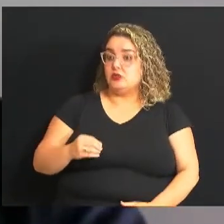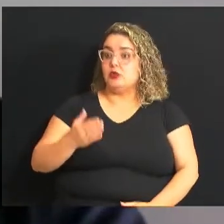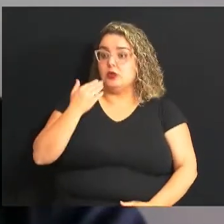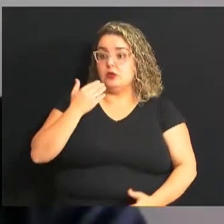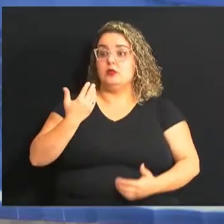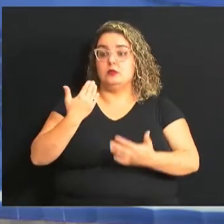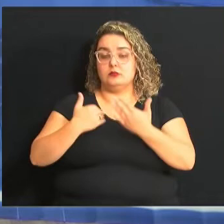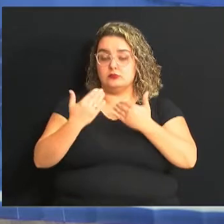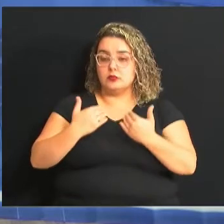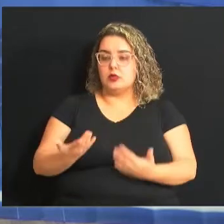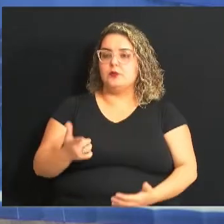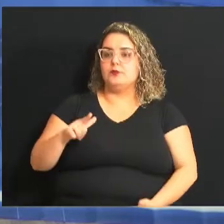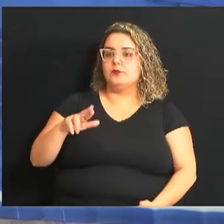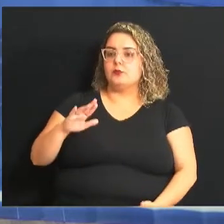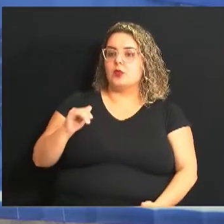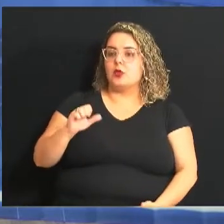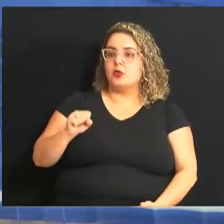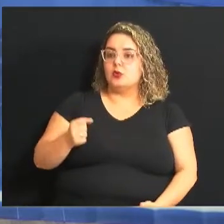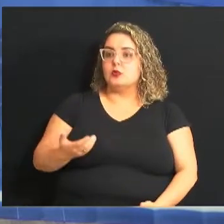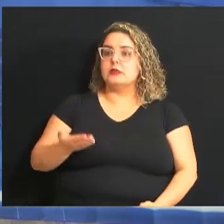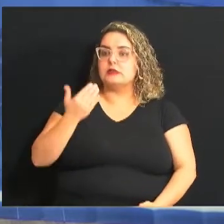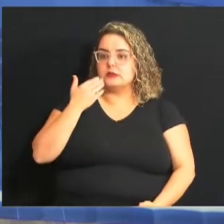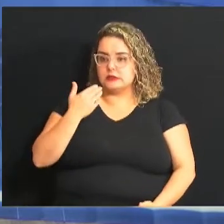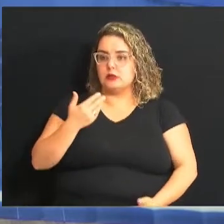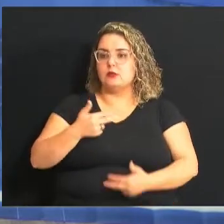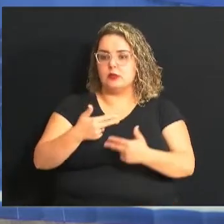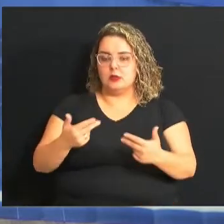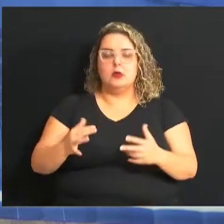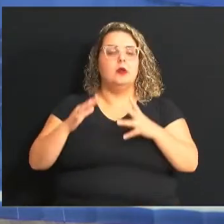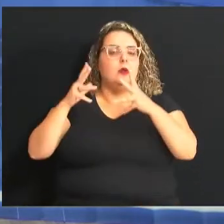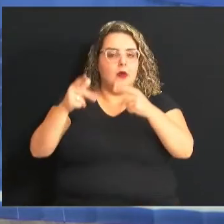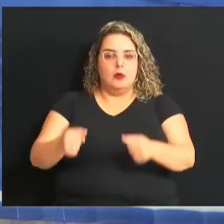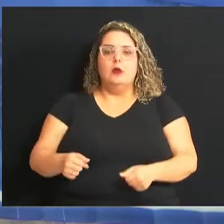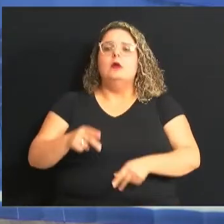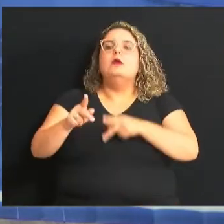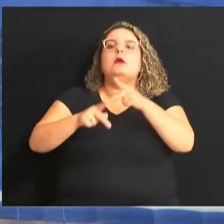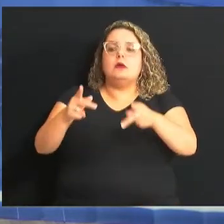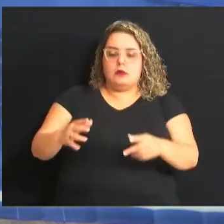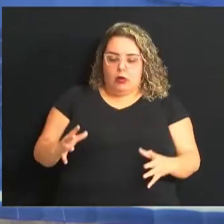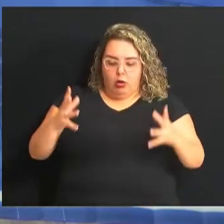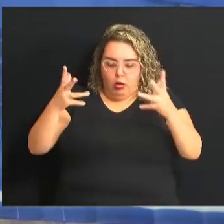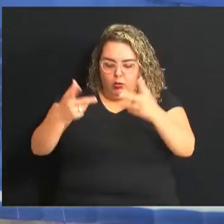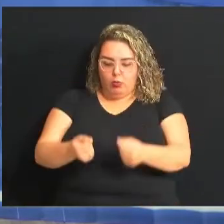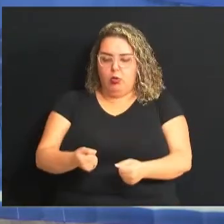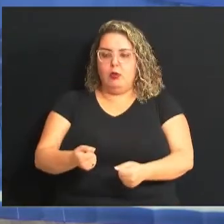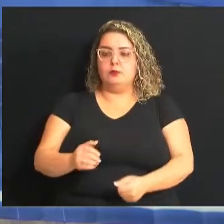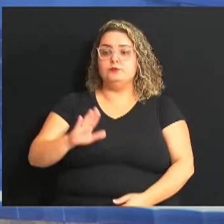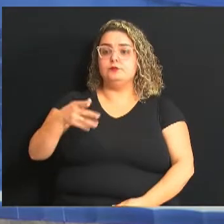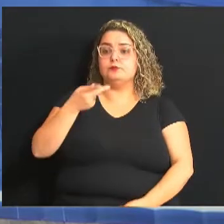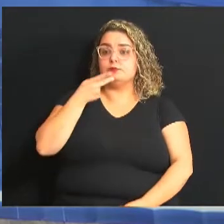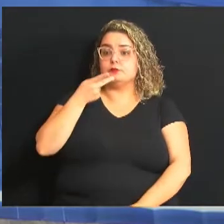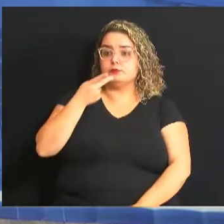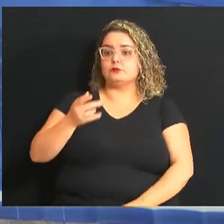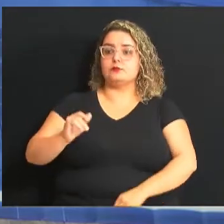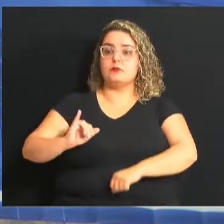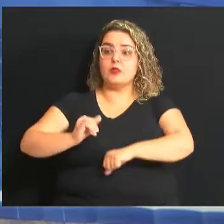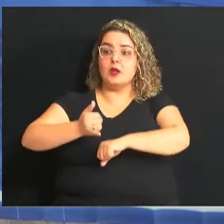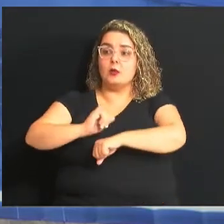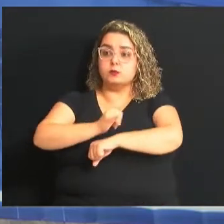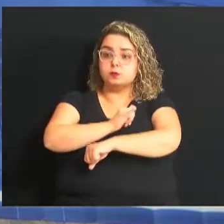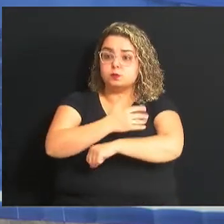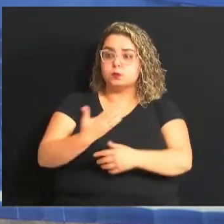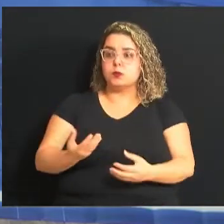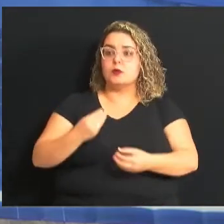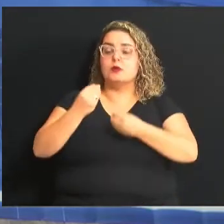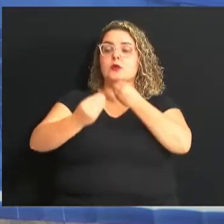consumiu. Lucas, a gente está falando aí de uma alimentação em geral, né? Para a população em geral. Mas e quando a gente fala de pessoas obesas? Como